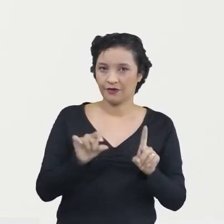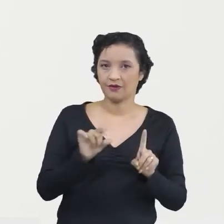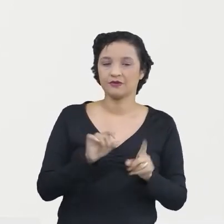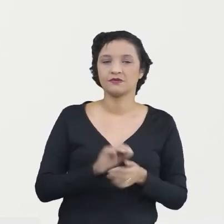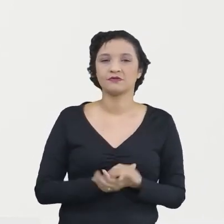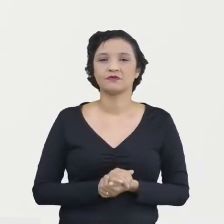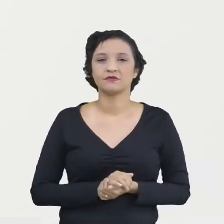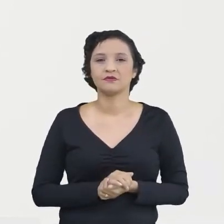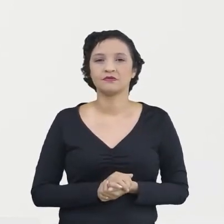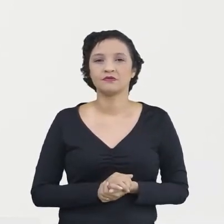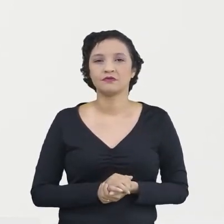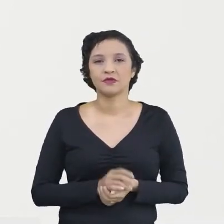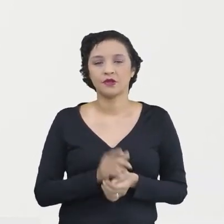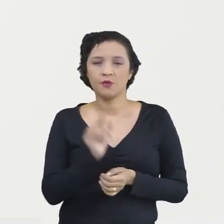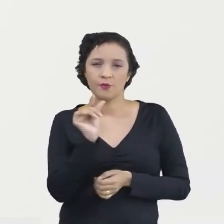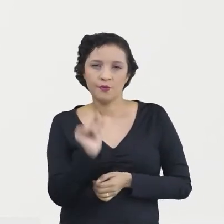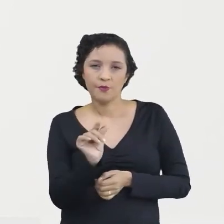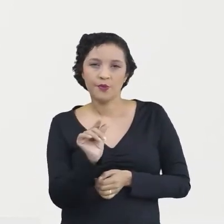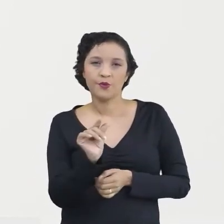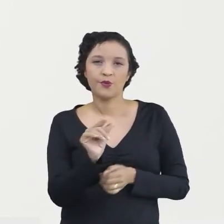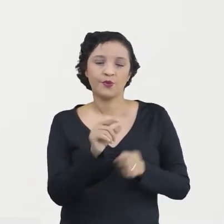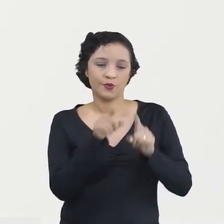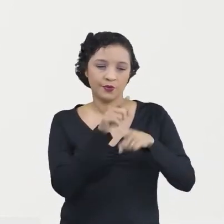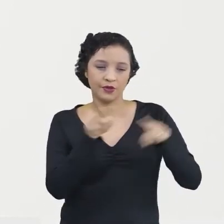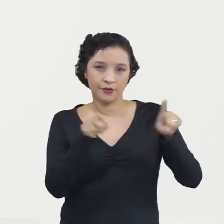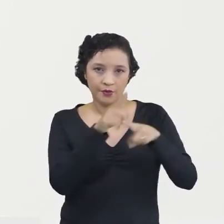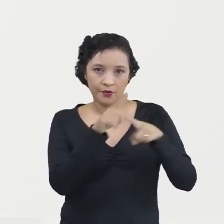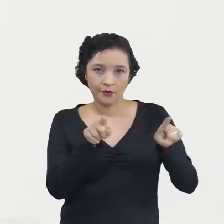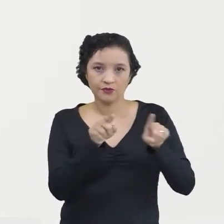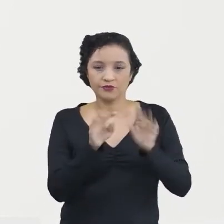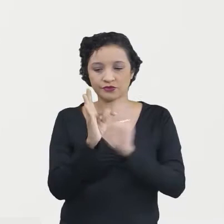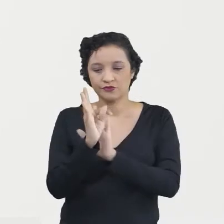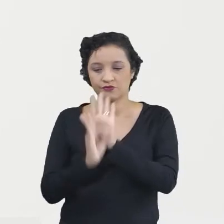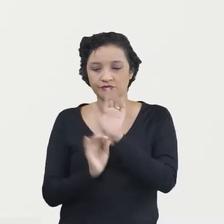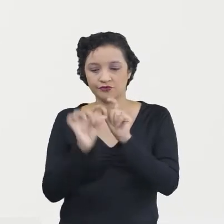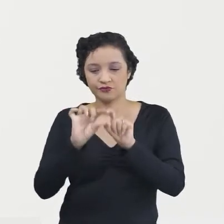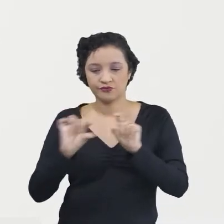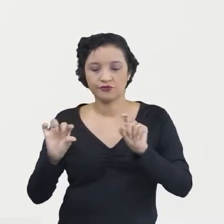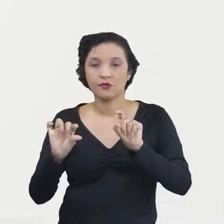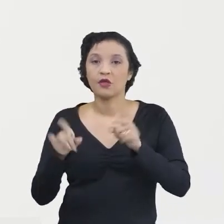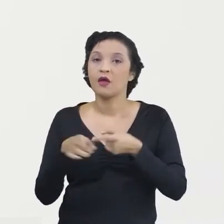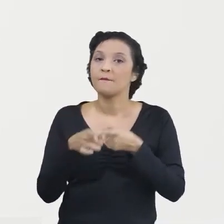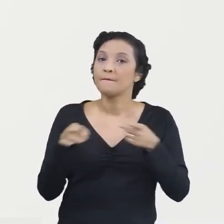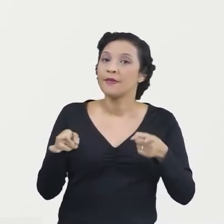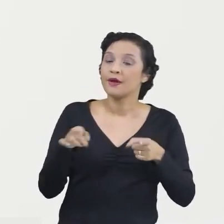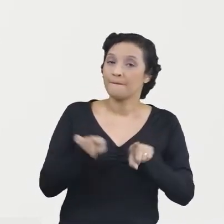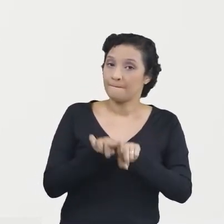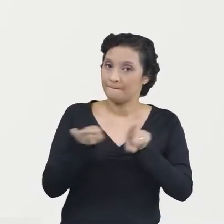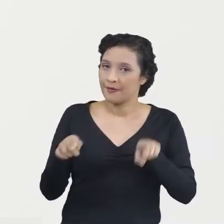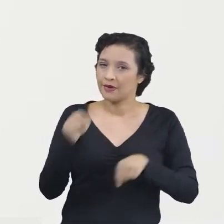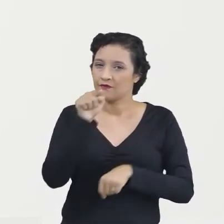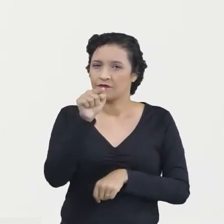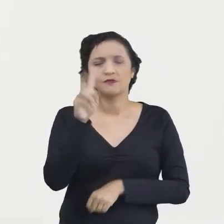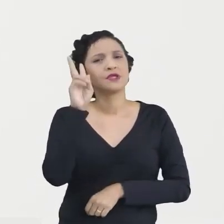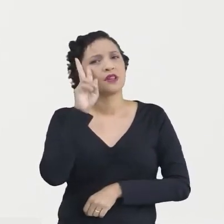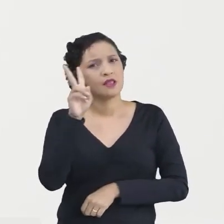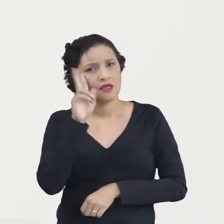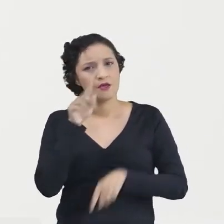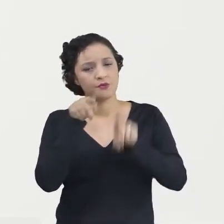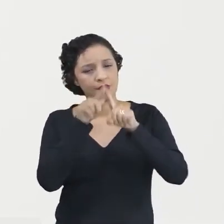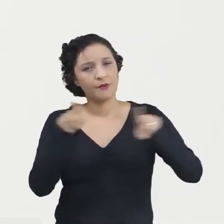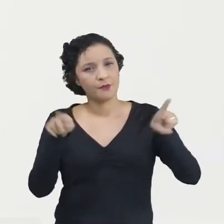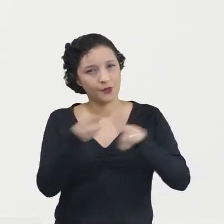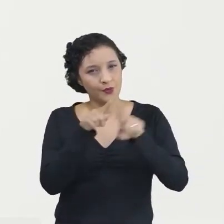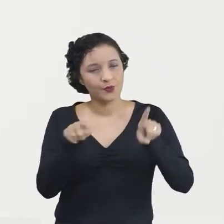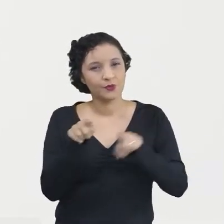usado uma parte da música, mas quando vocês forem fazer essa questão, lembre da música toda, que ela vai